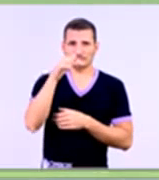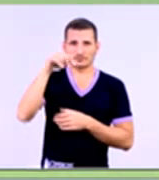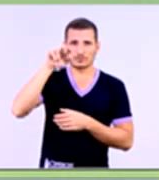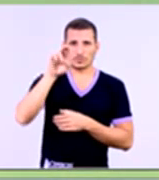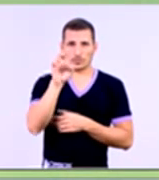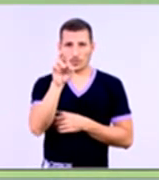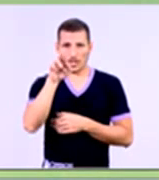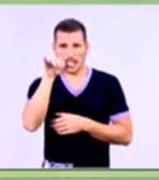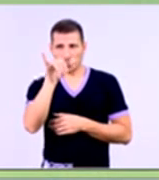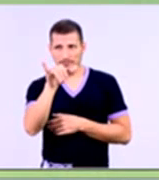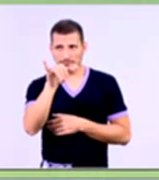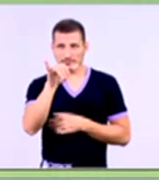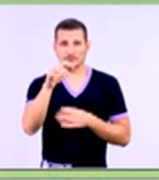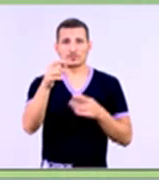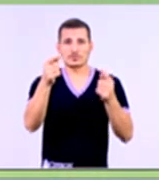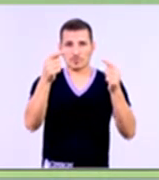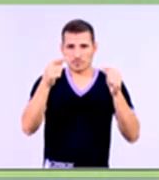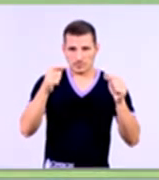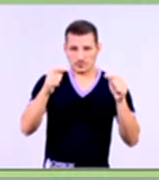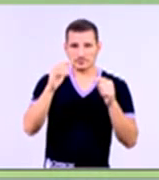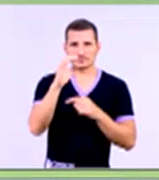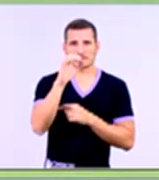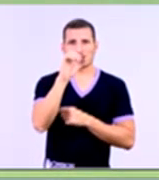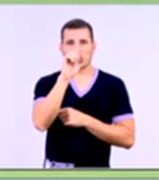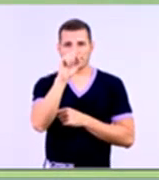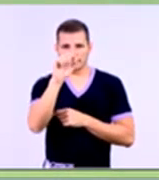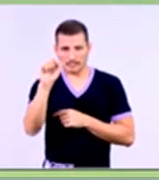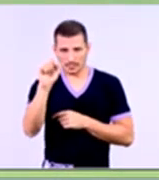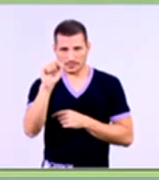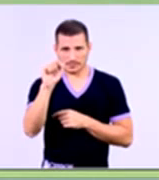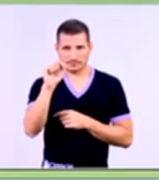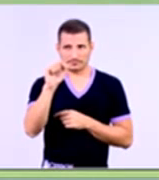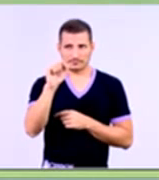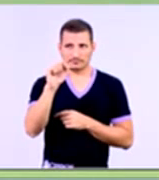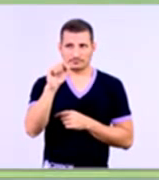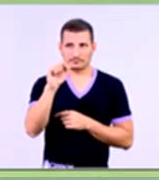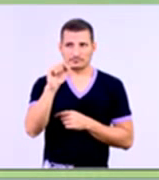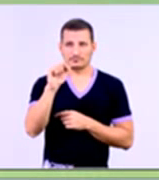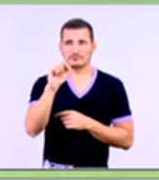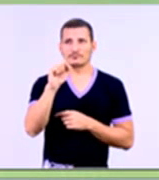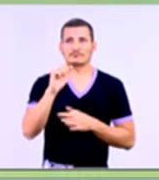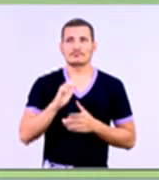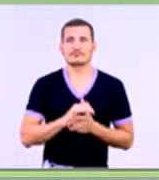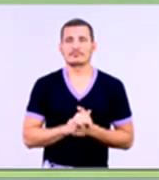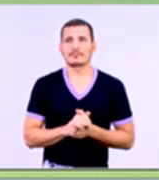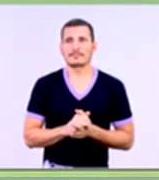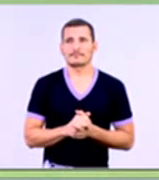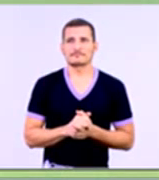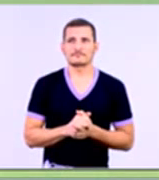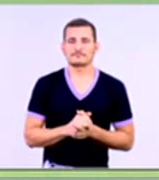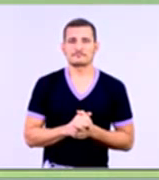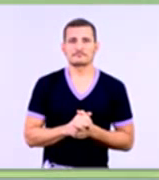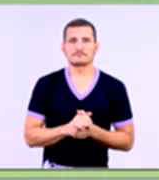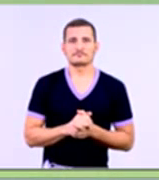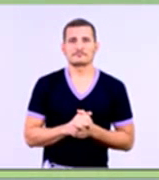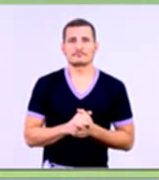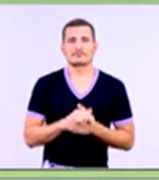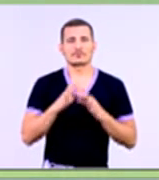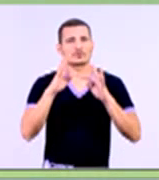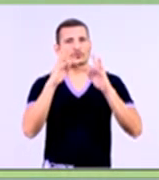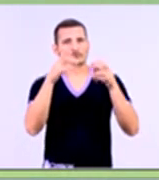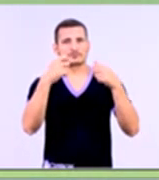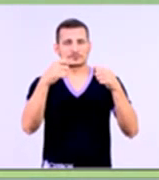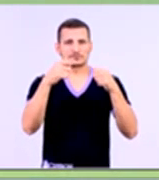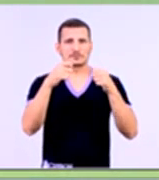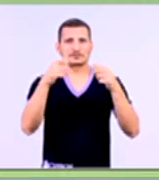outro é o CSS, que vai dar vida aos componentes HTML. Todos eles devem ser declarados dentro